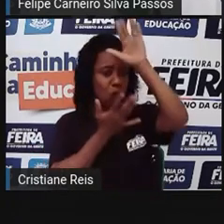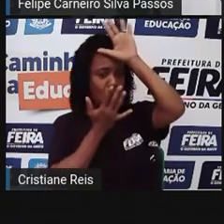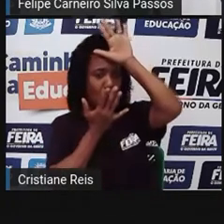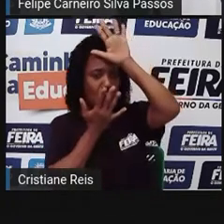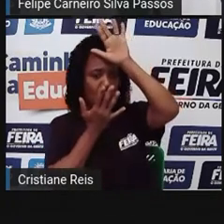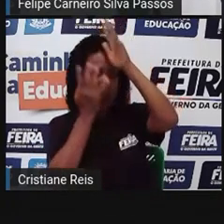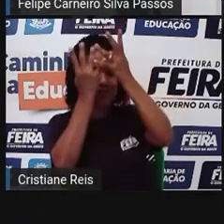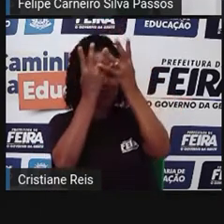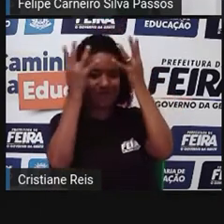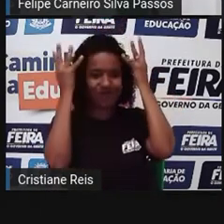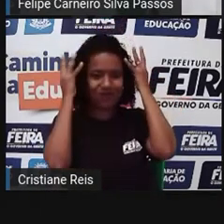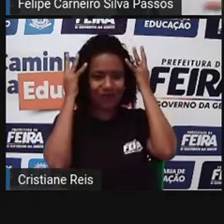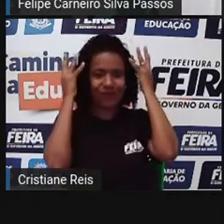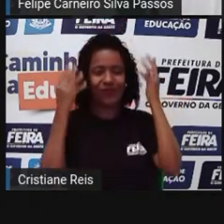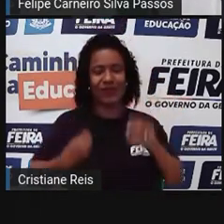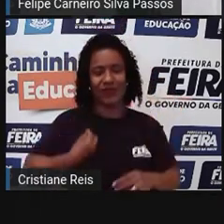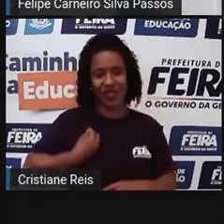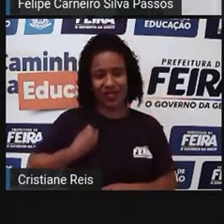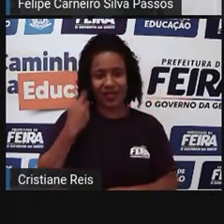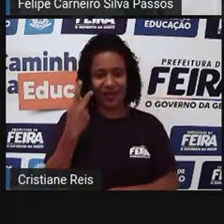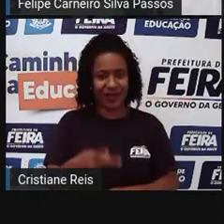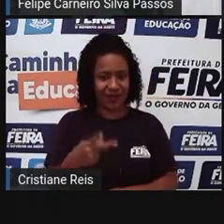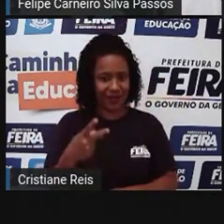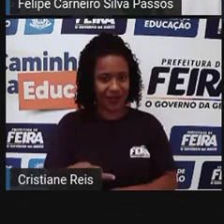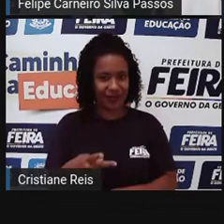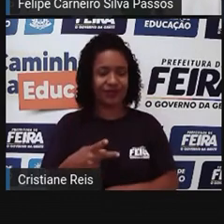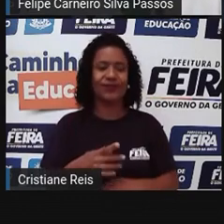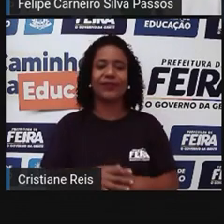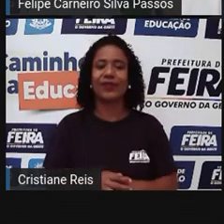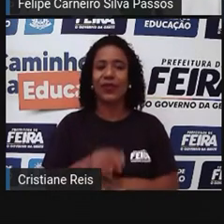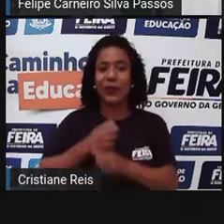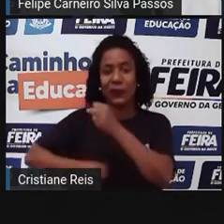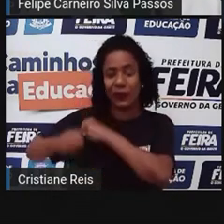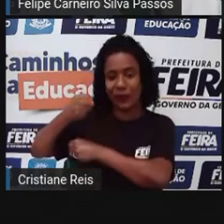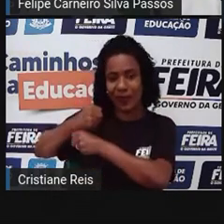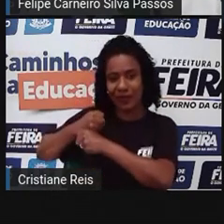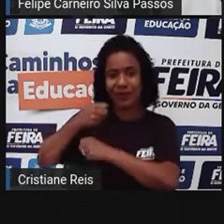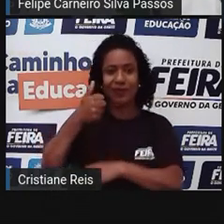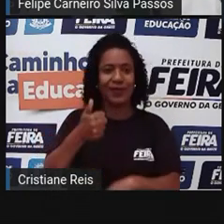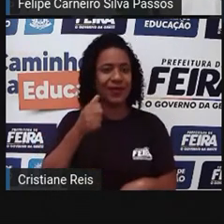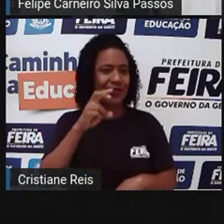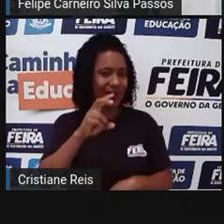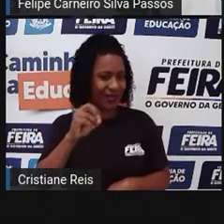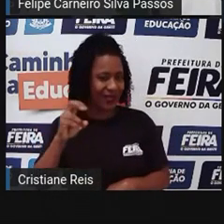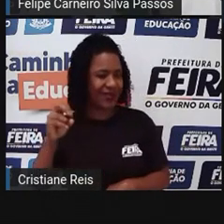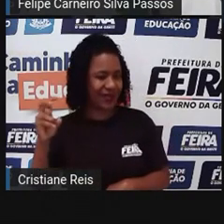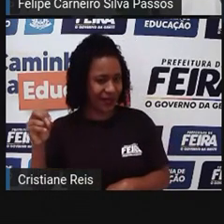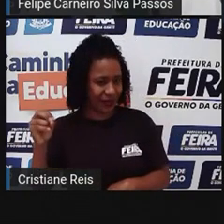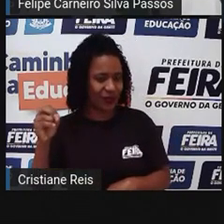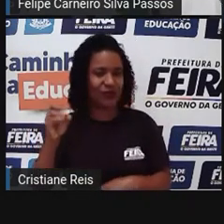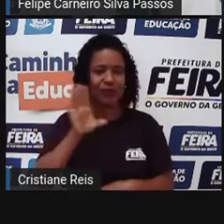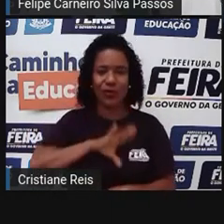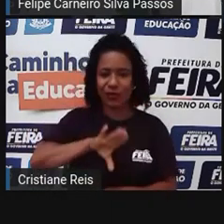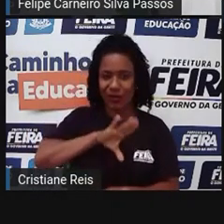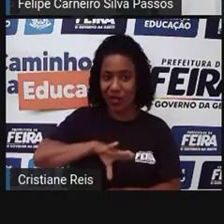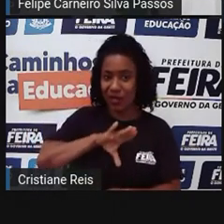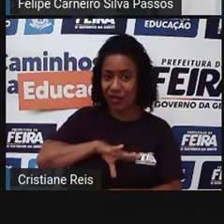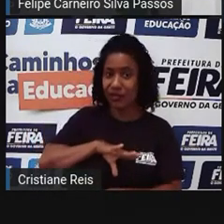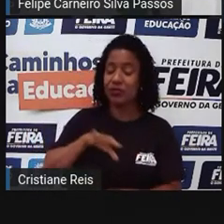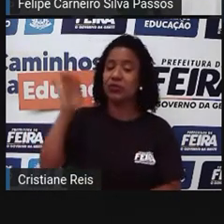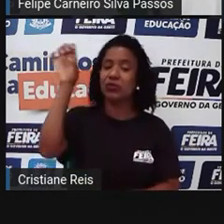indígenas na nossa território. Aí, lá em 1500, chegam os portugueses, os europeus,